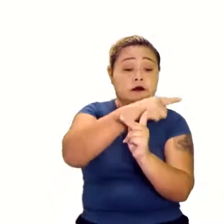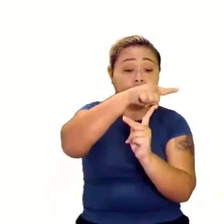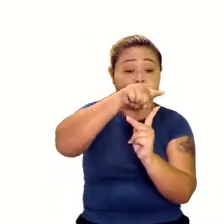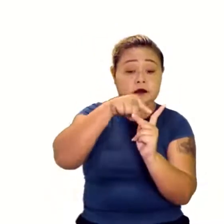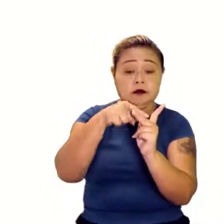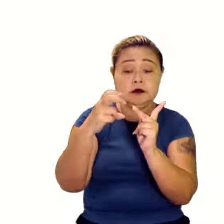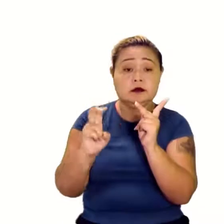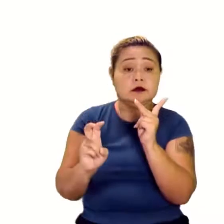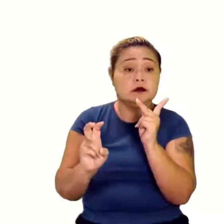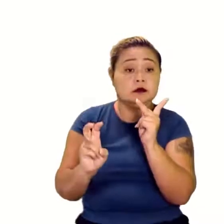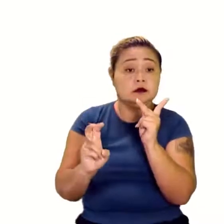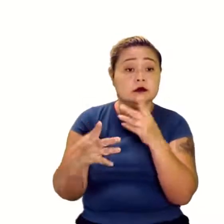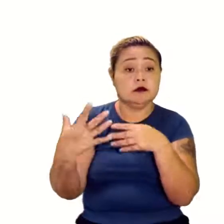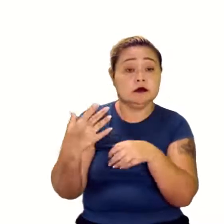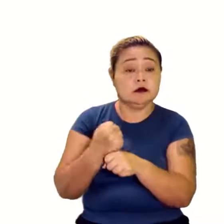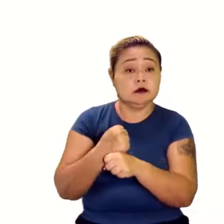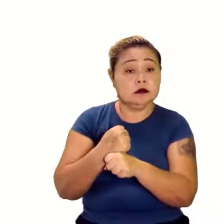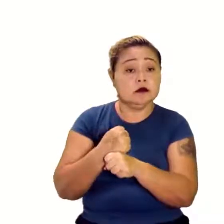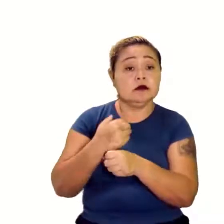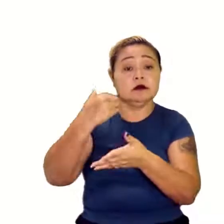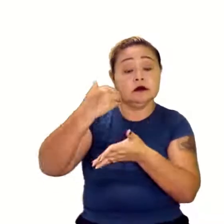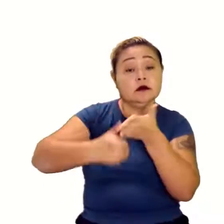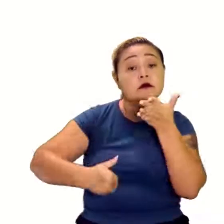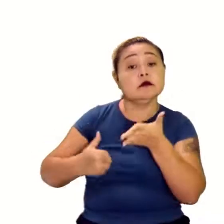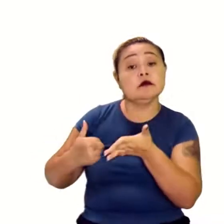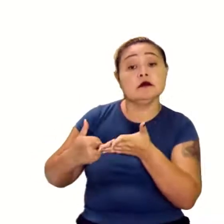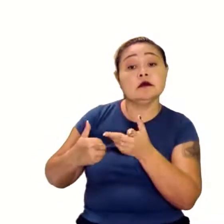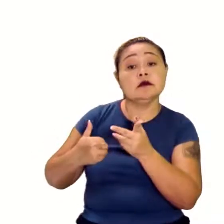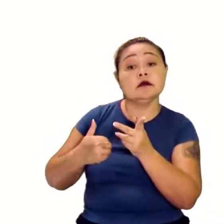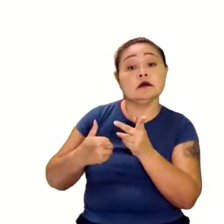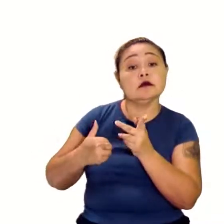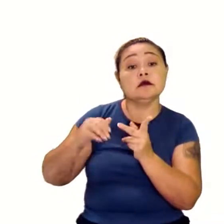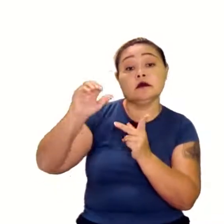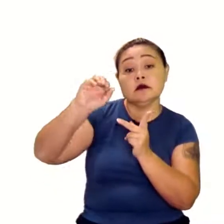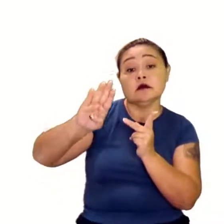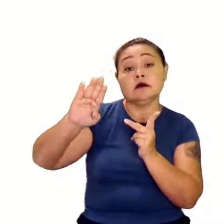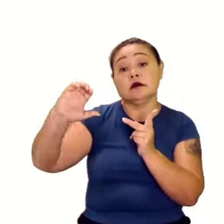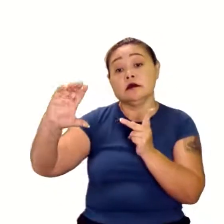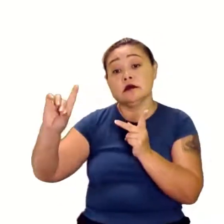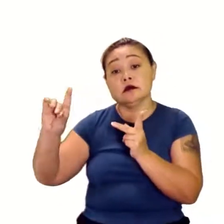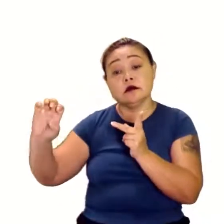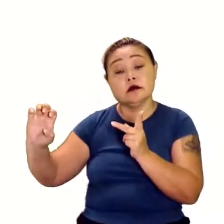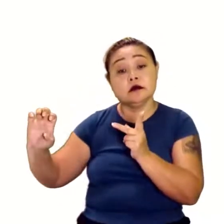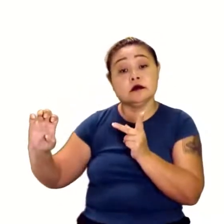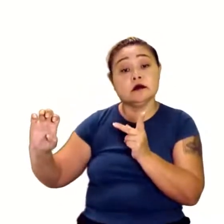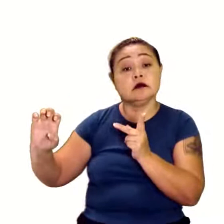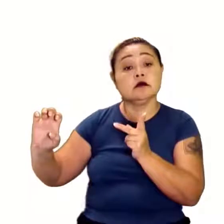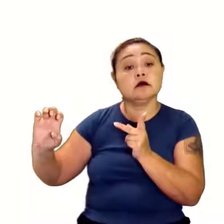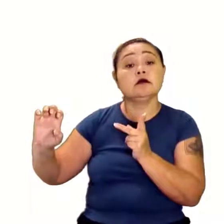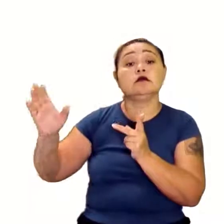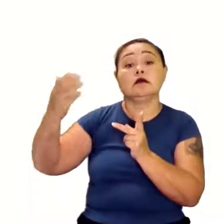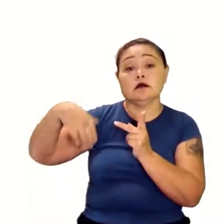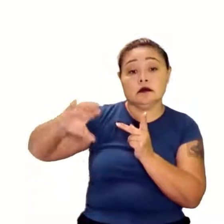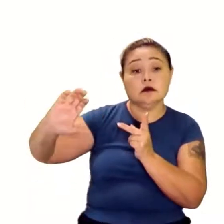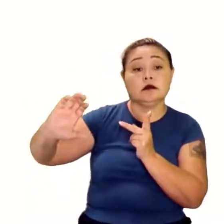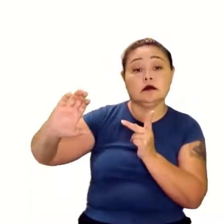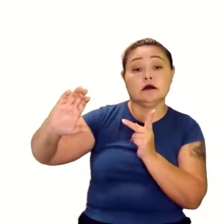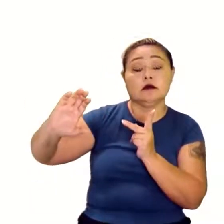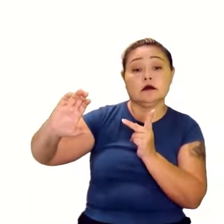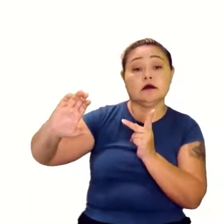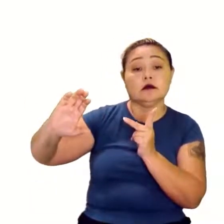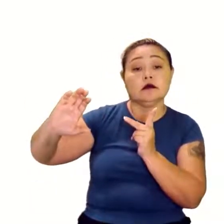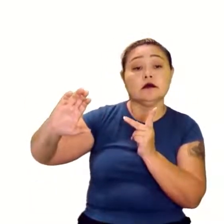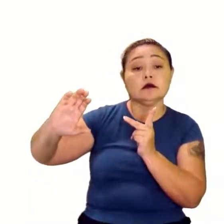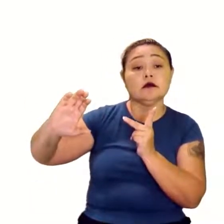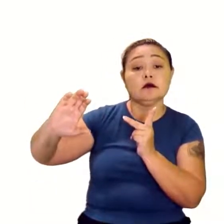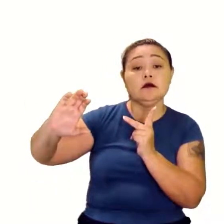raízes de 5. Eu vou conseguir somar ou subtrair com quem? Com A, com B, com C, D ou E? Com a C. Com a C, né? Aí